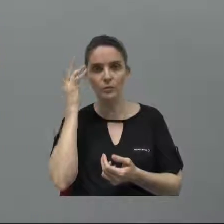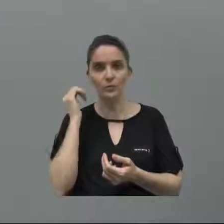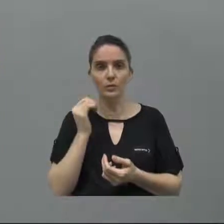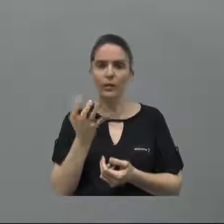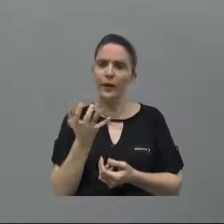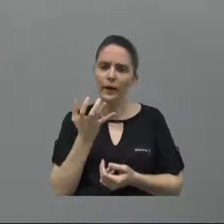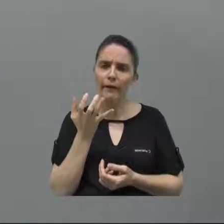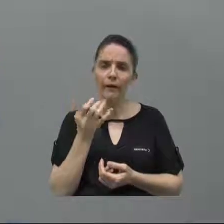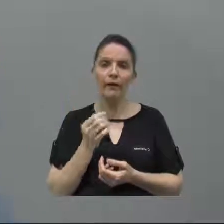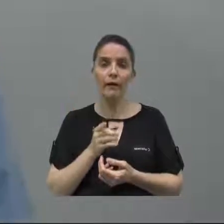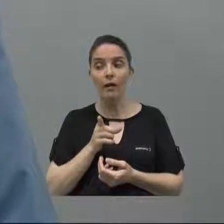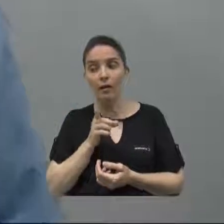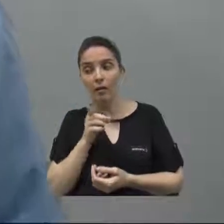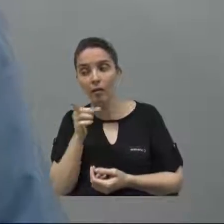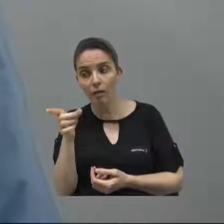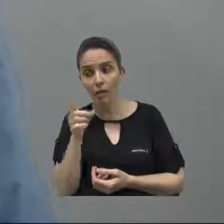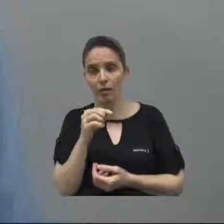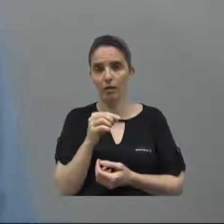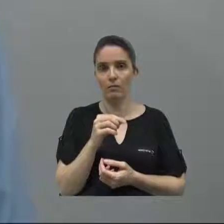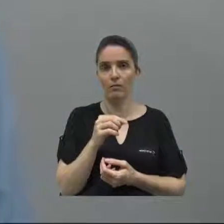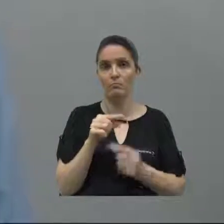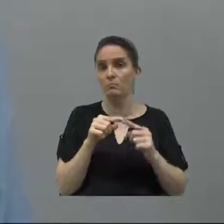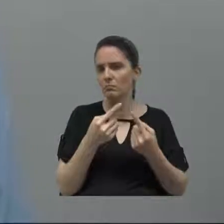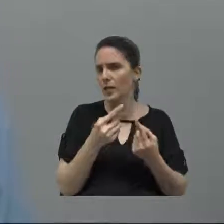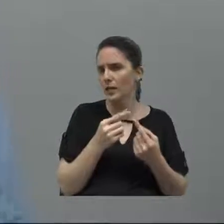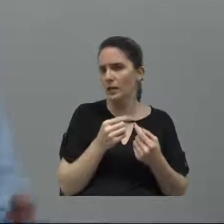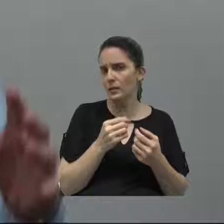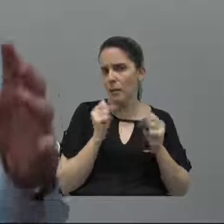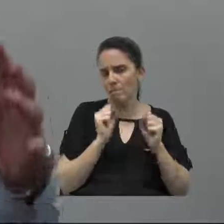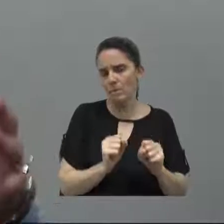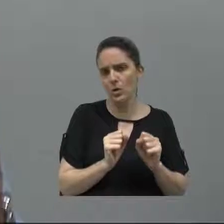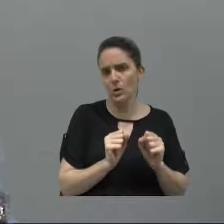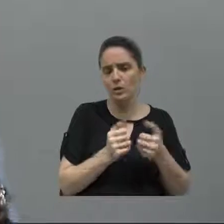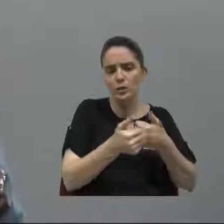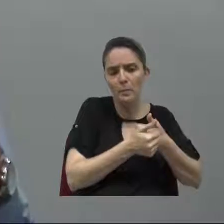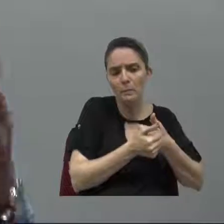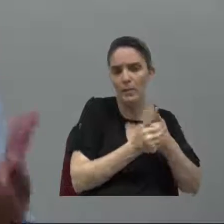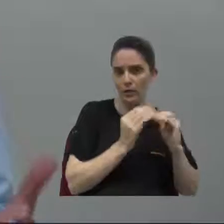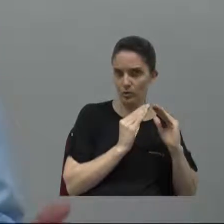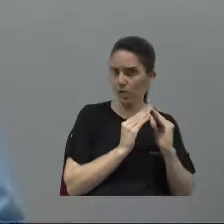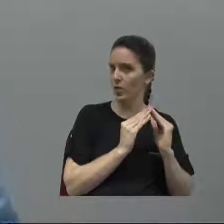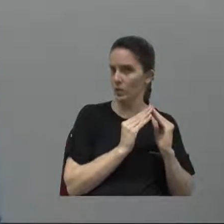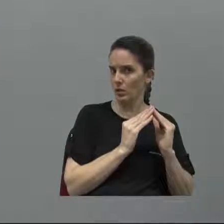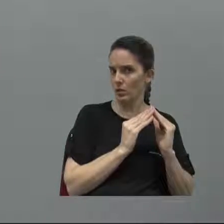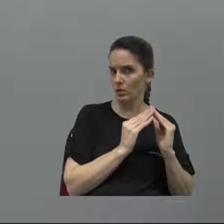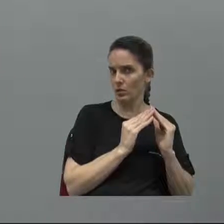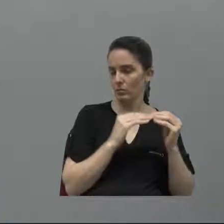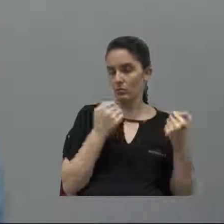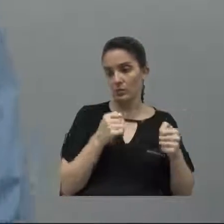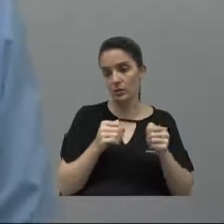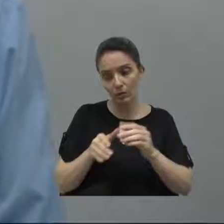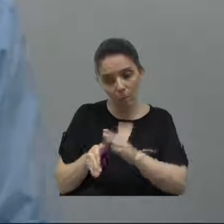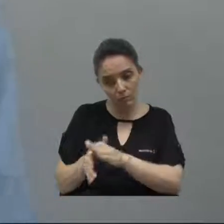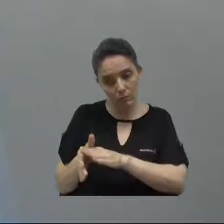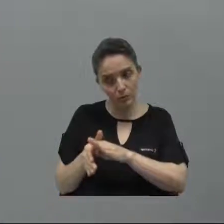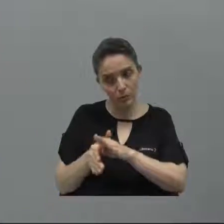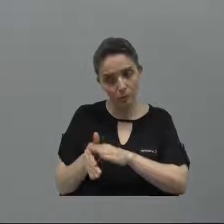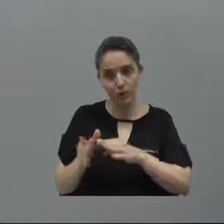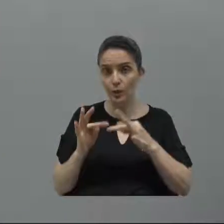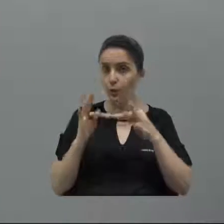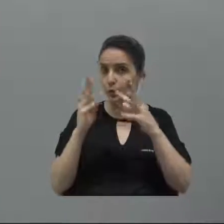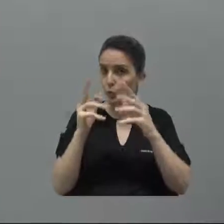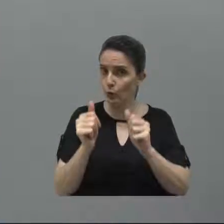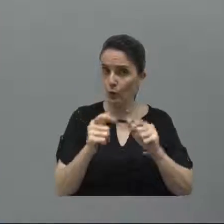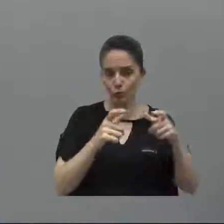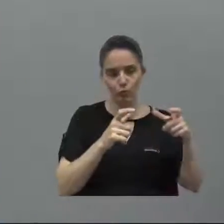quero ir naquele centro comunitário, e às vezes tem perto da casa. Então a gente tem que, às vezes, orientar que todos os